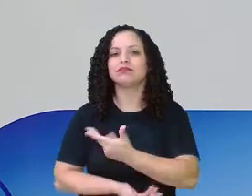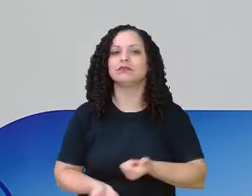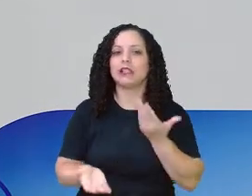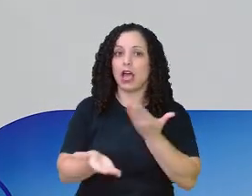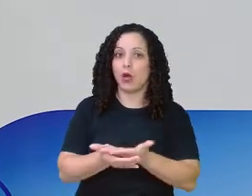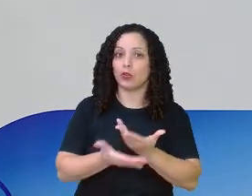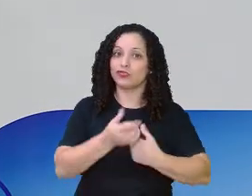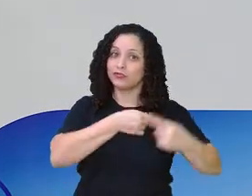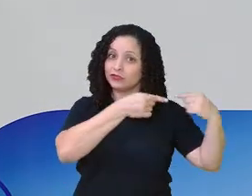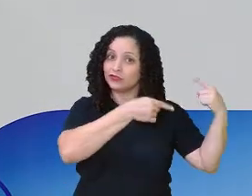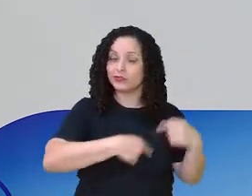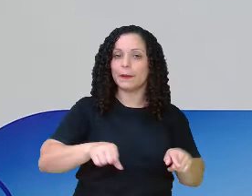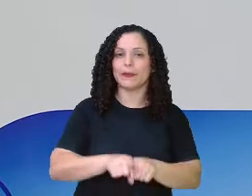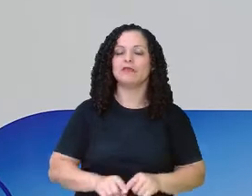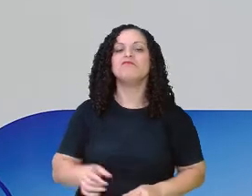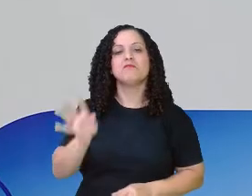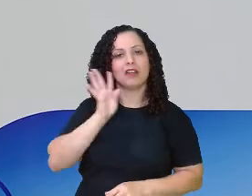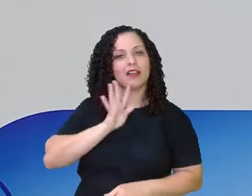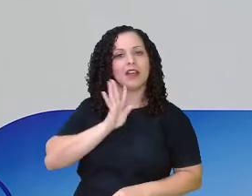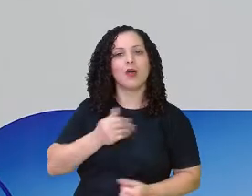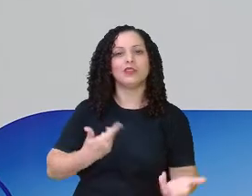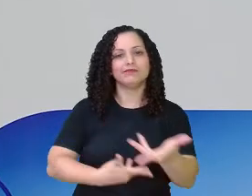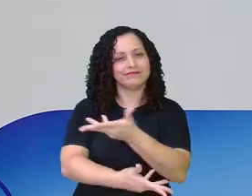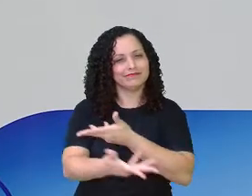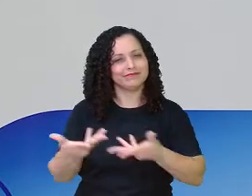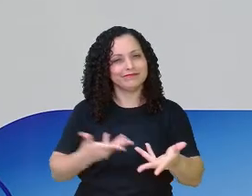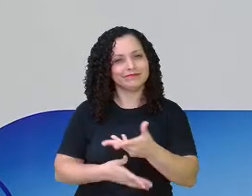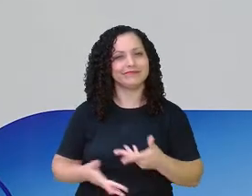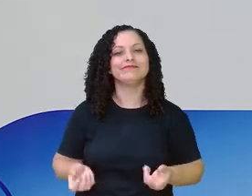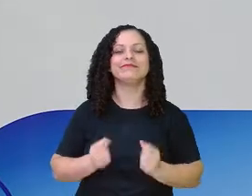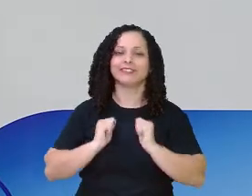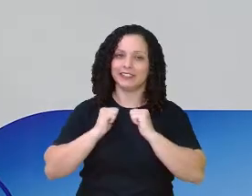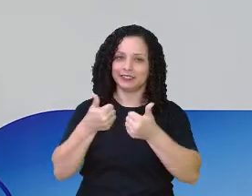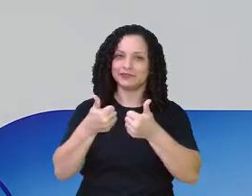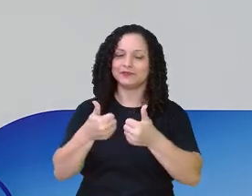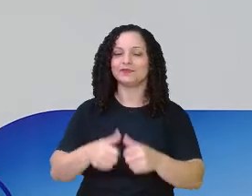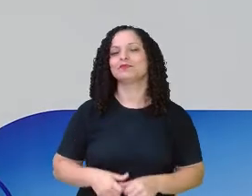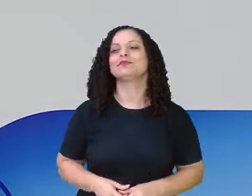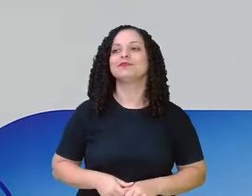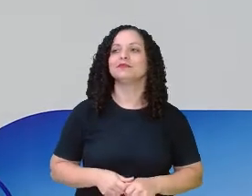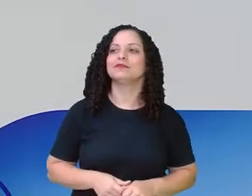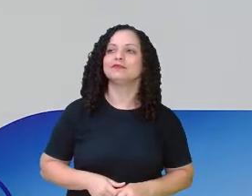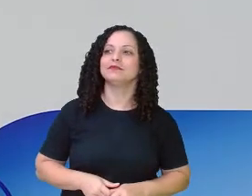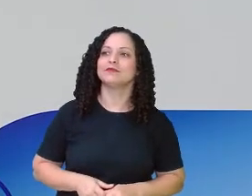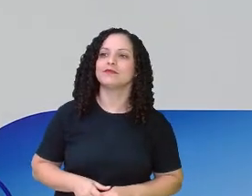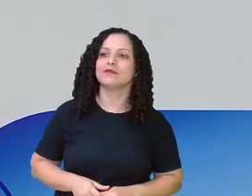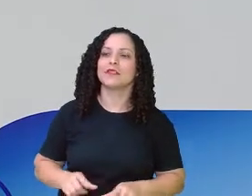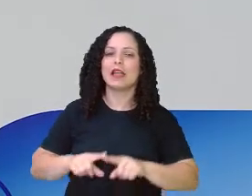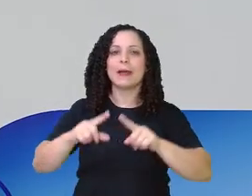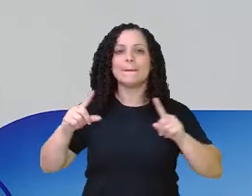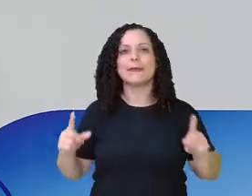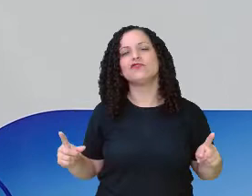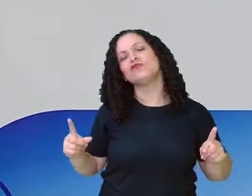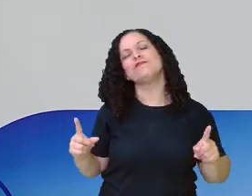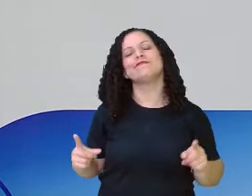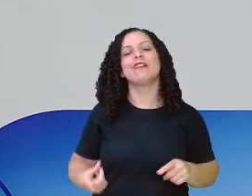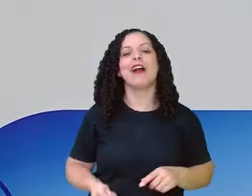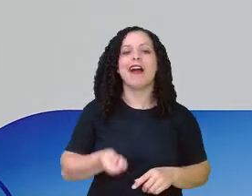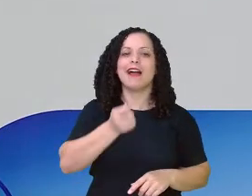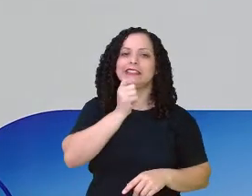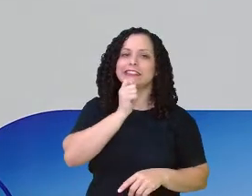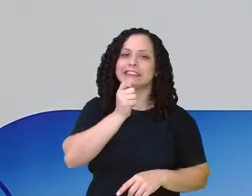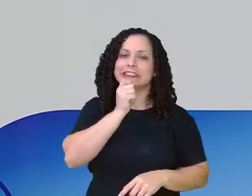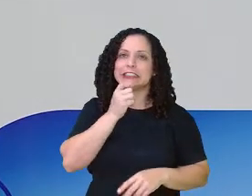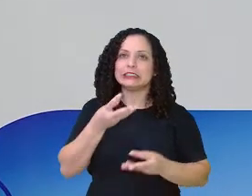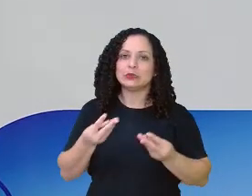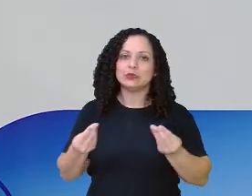massa e terei o prazer de estar com você. Vai ser massa. Ricardinho, mas eu ainda não tenho condições